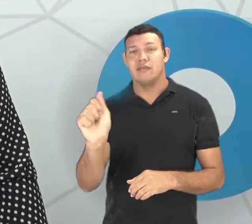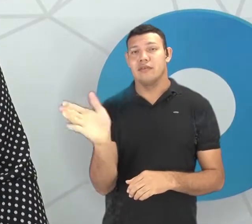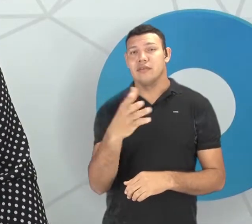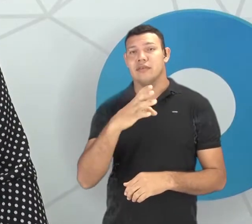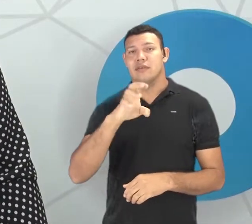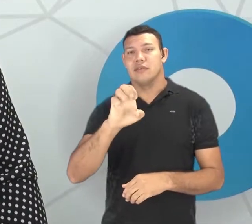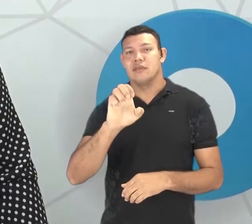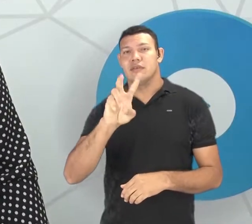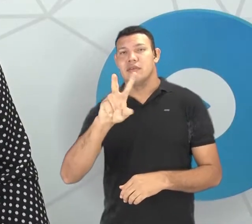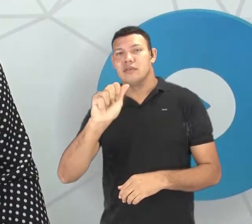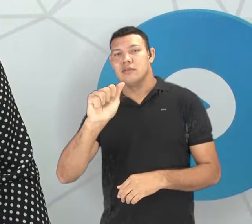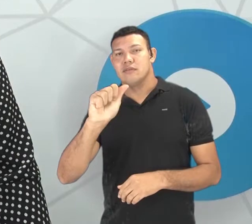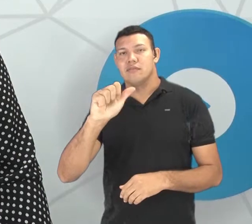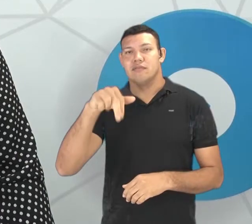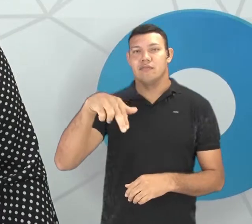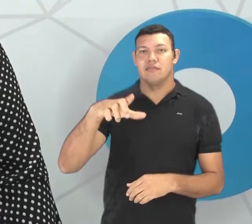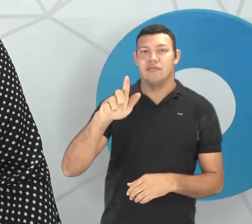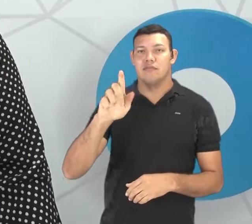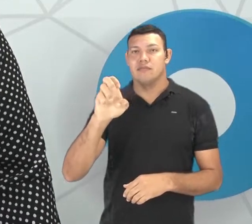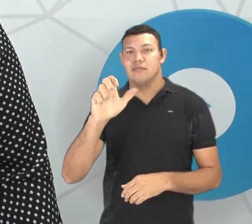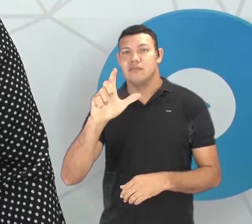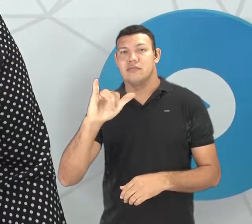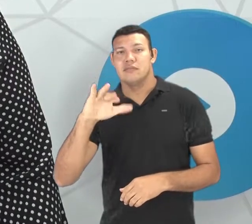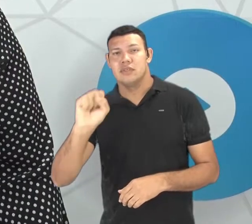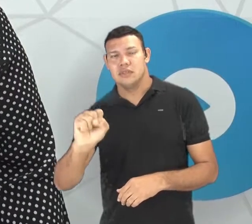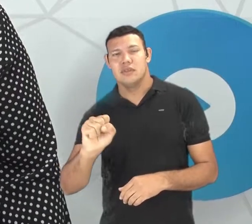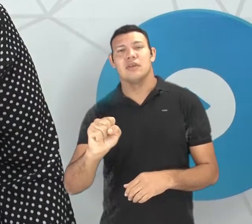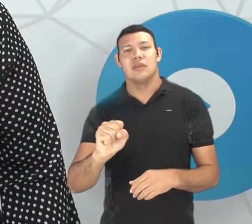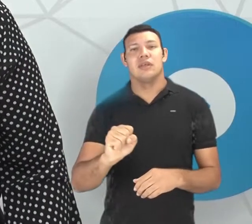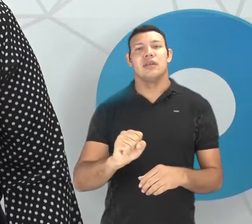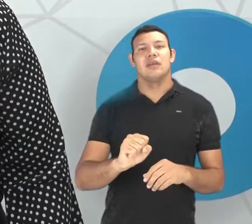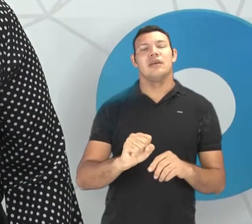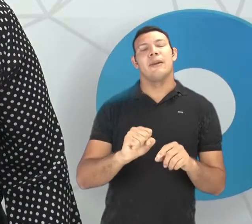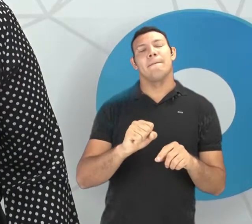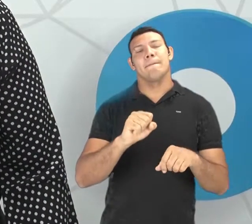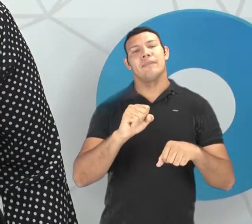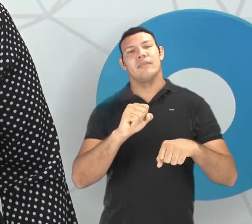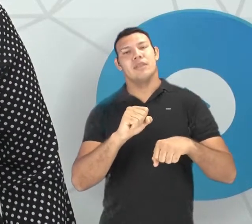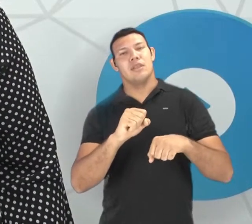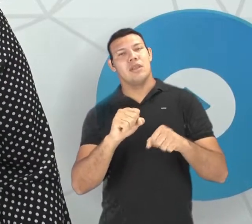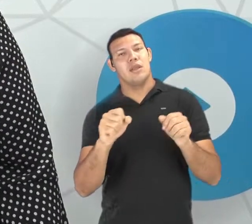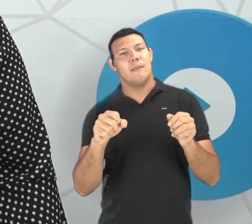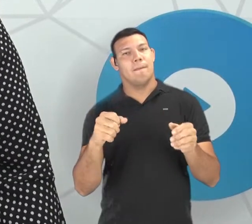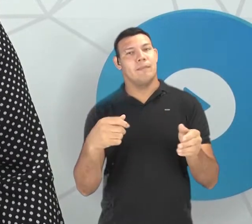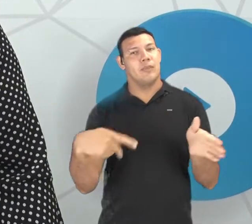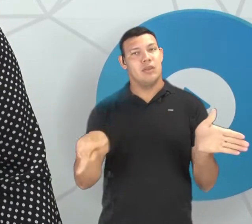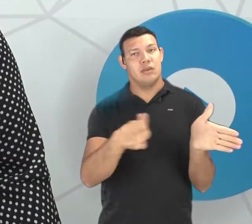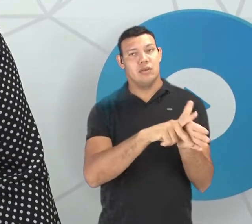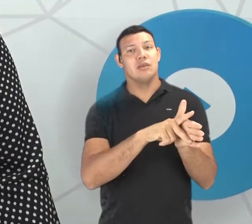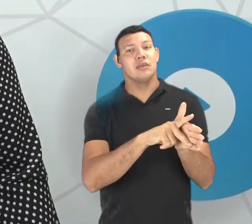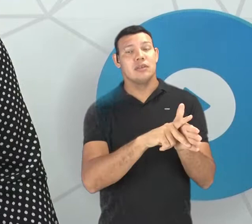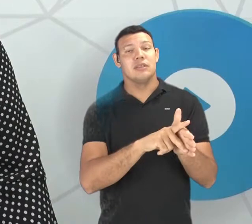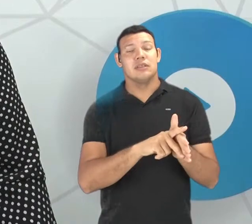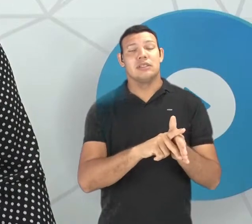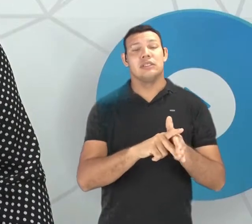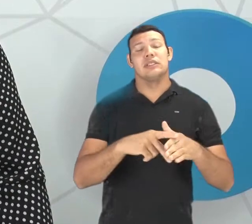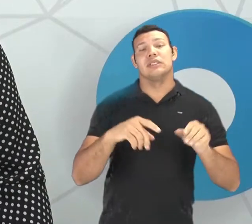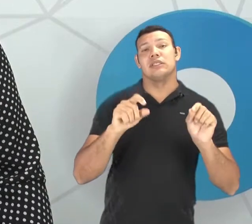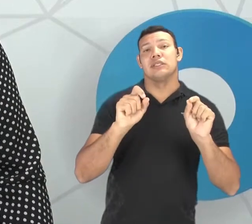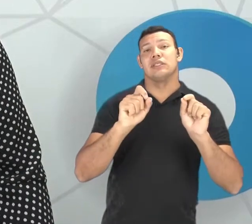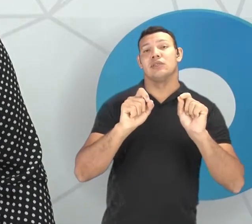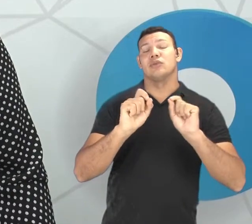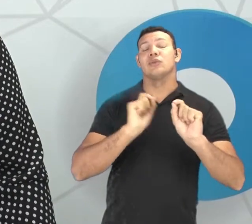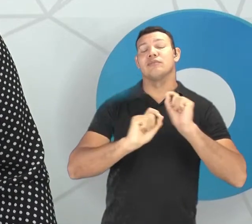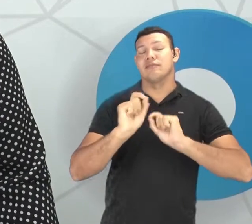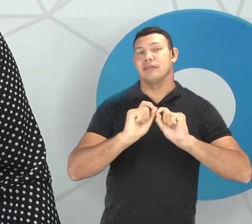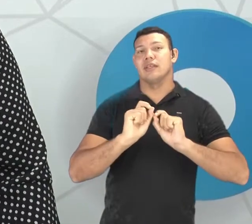membro do Tribunal de Justiça do Estado do Acre, sou a coordenadora das mulheres em situação de violência doméstica e